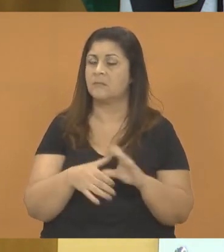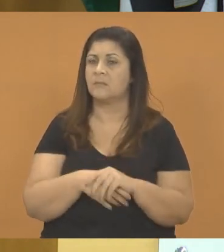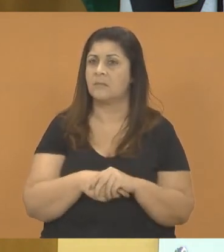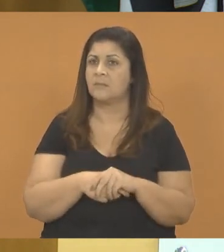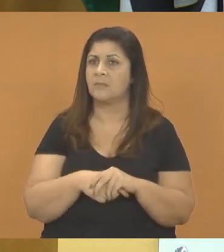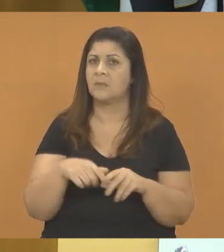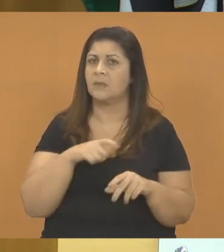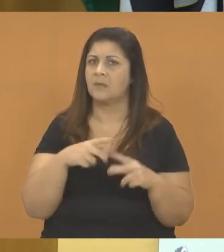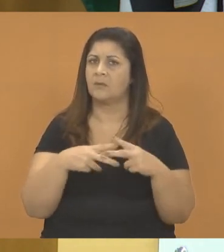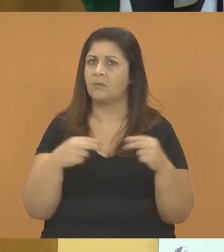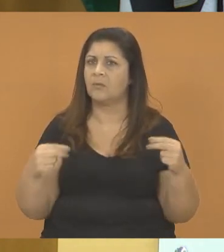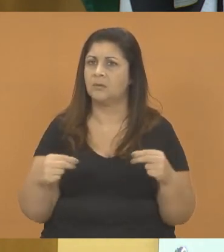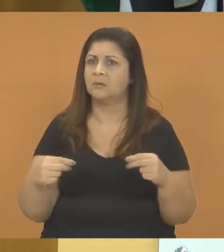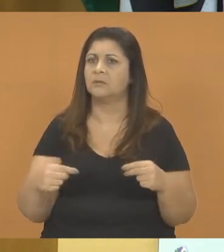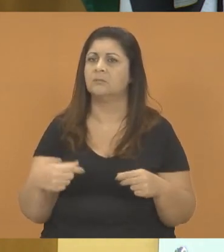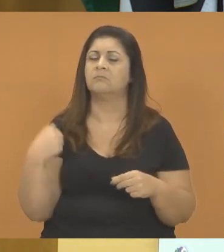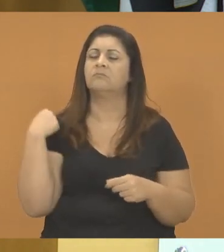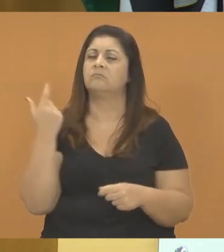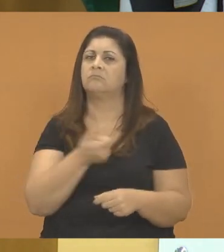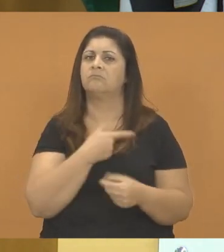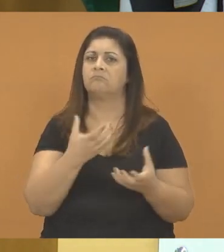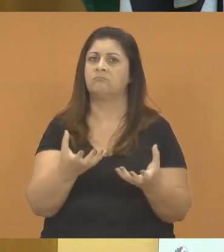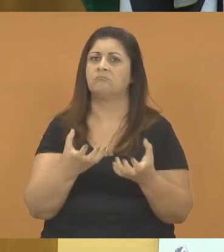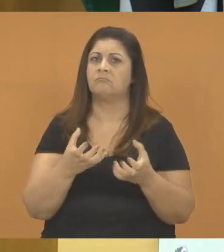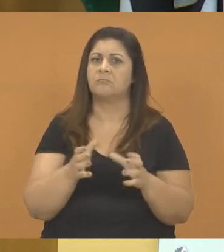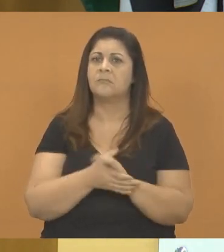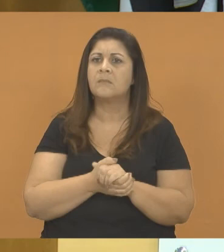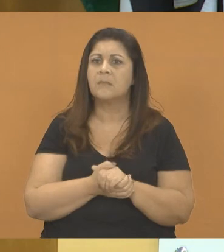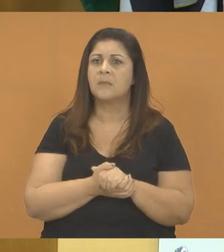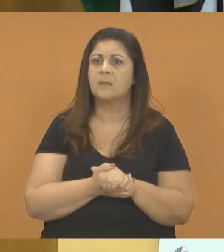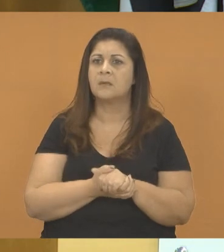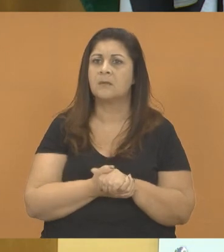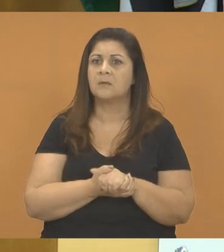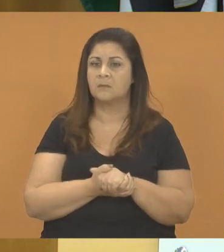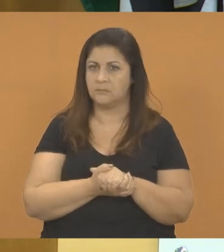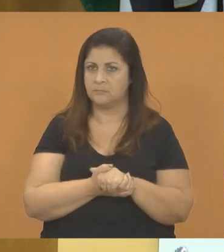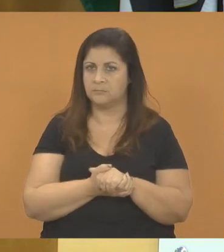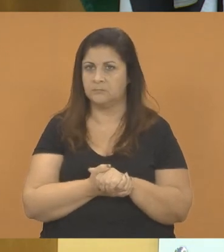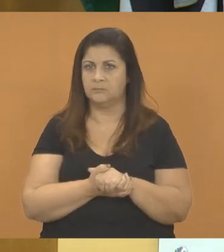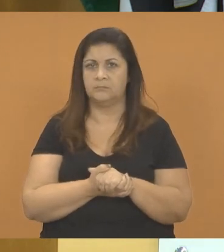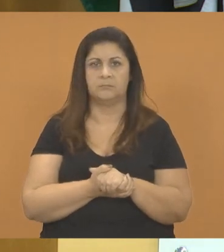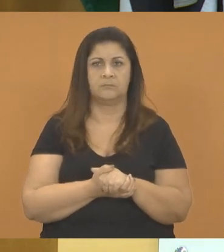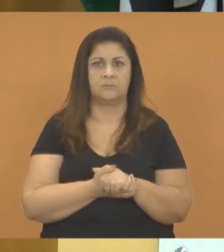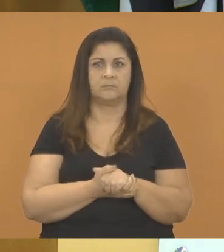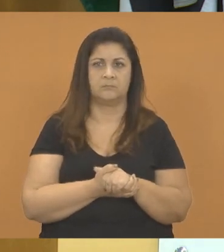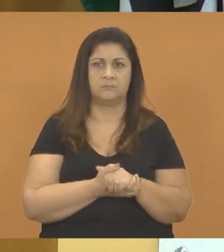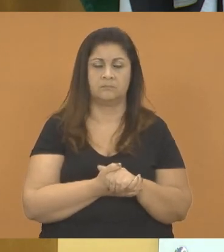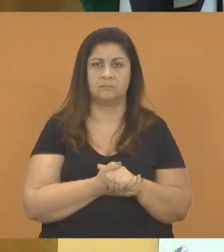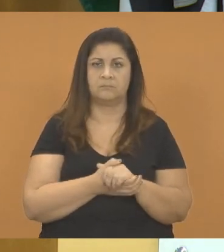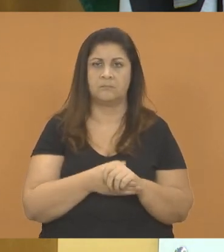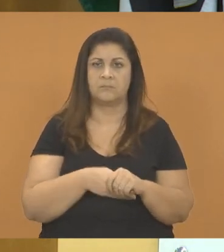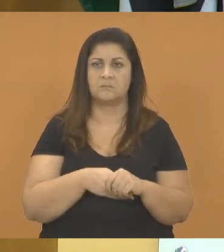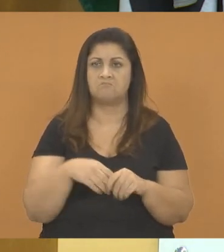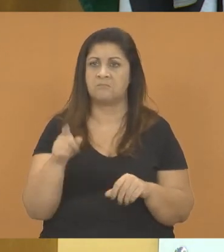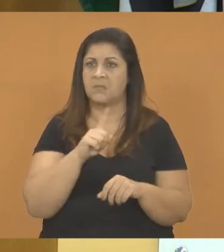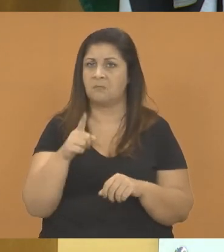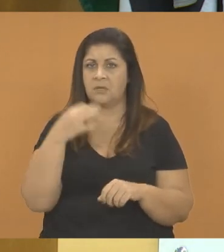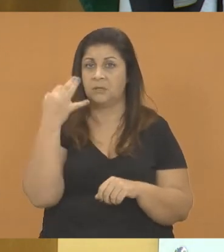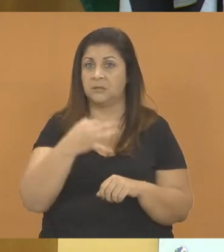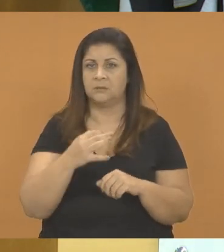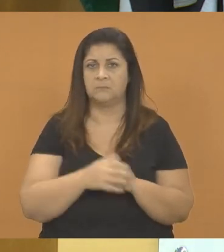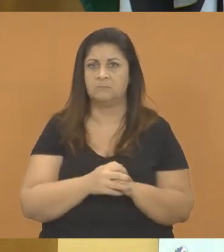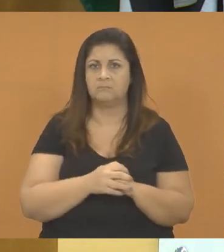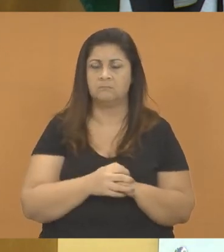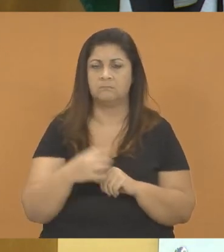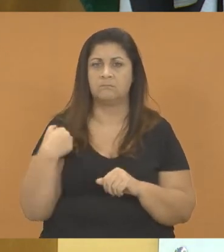coisas que a gente quer ponto aqui a gente acha que esse projeto que foi feito pela secretaria de mobilidade urbana não está adequado a